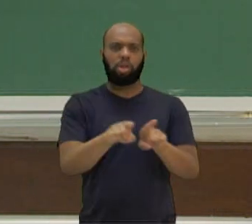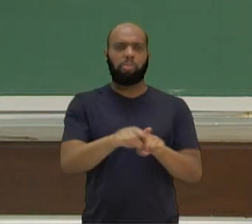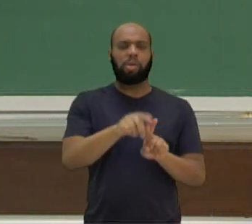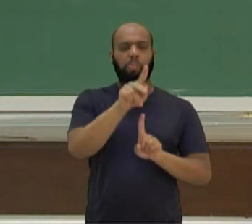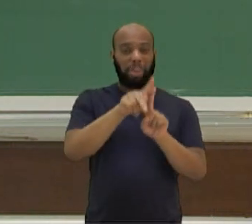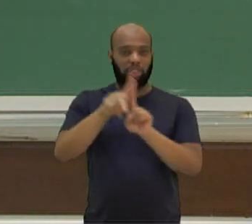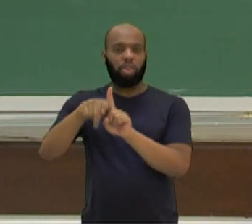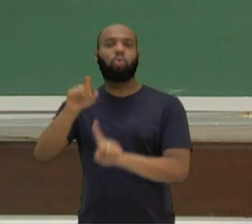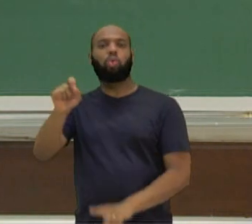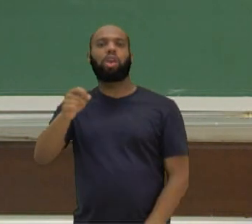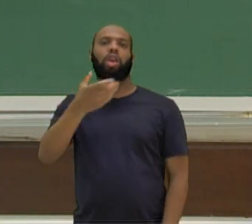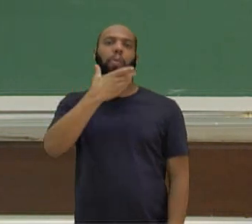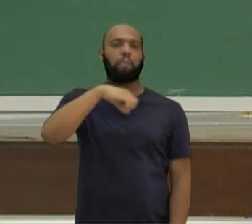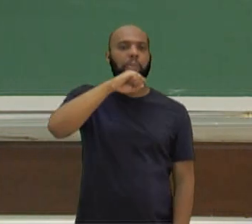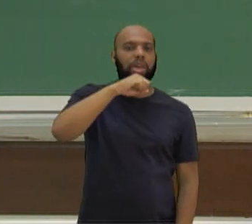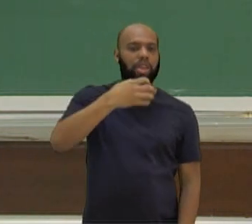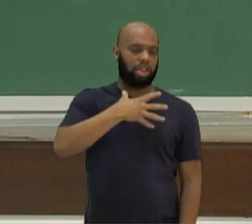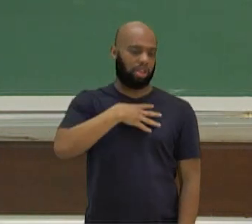é uma crônica.